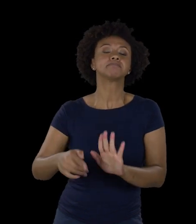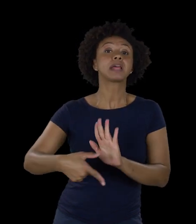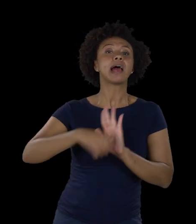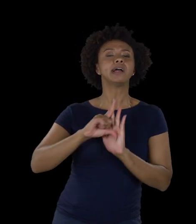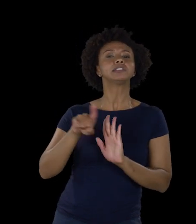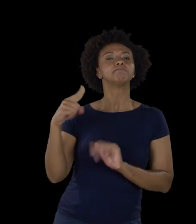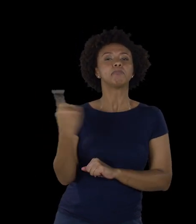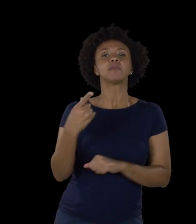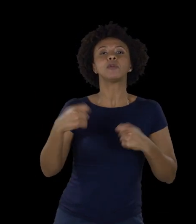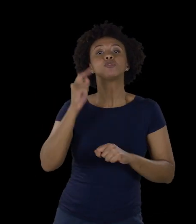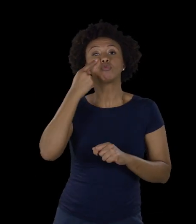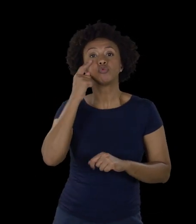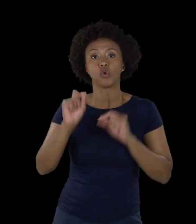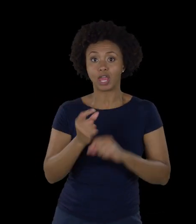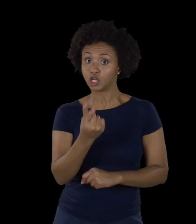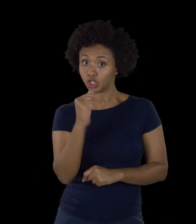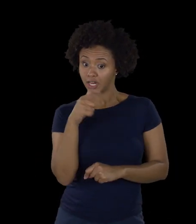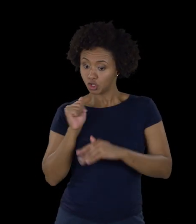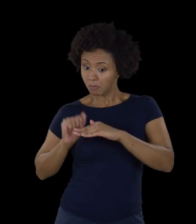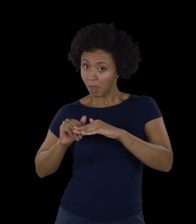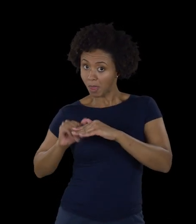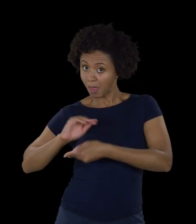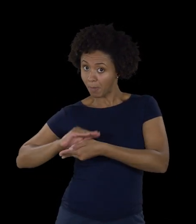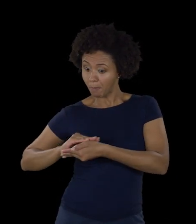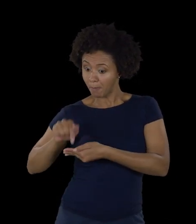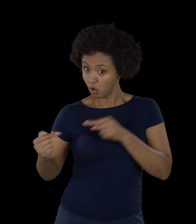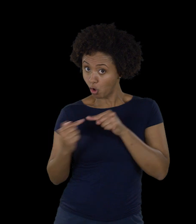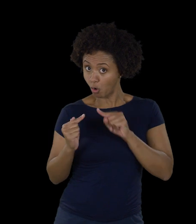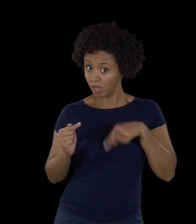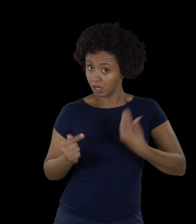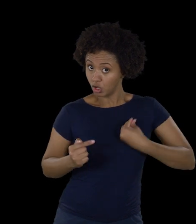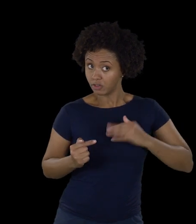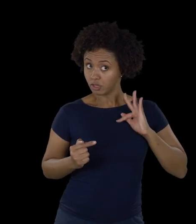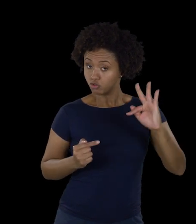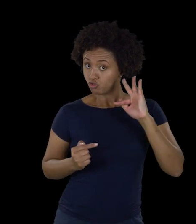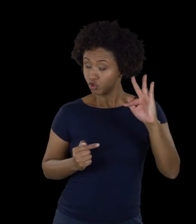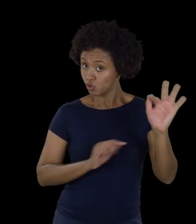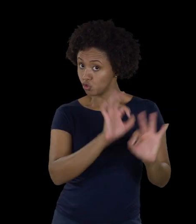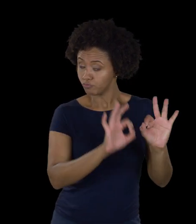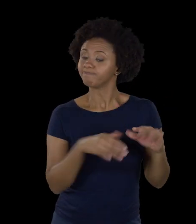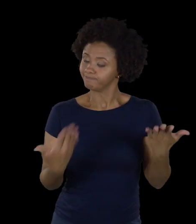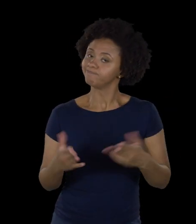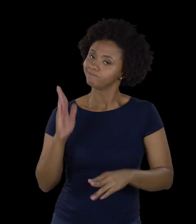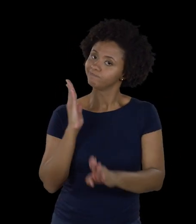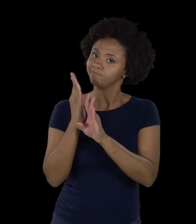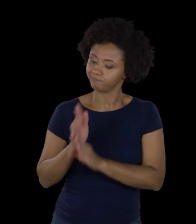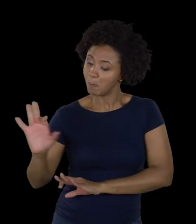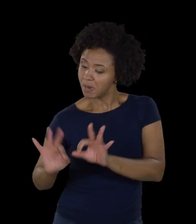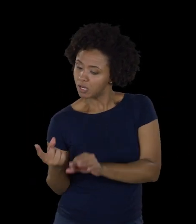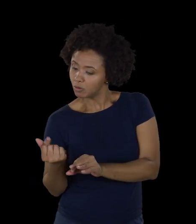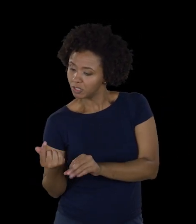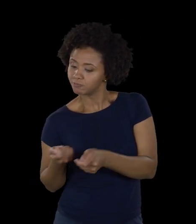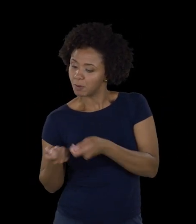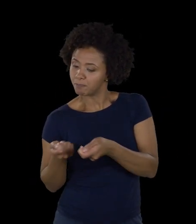poupar está de acordo com o nosso projeto de vida. Nesse sentido, o planejamento financeiro, antes de tudo, é um